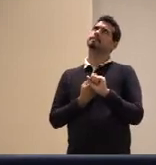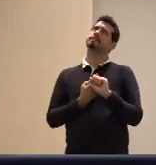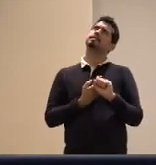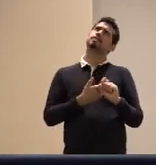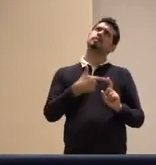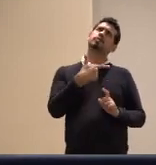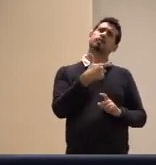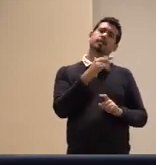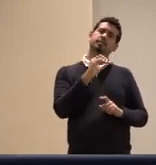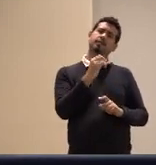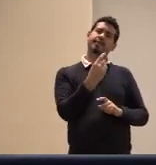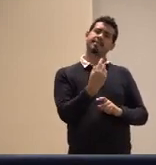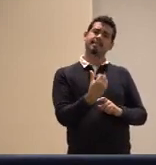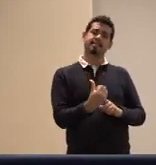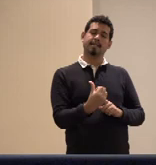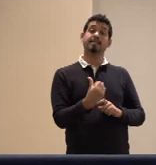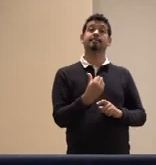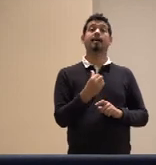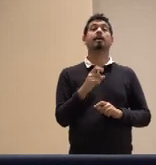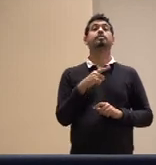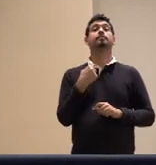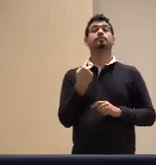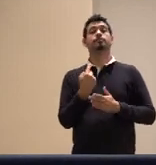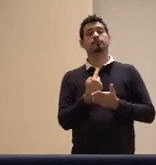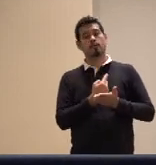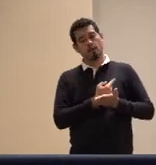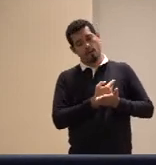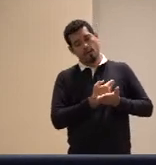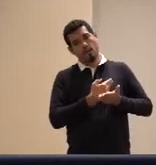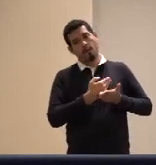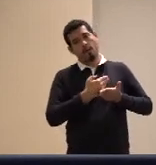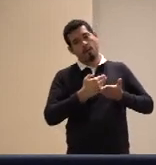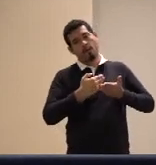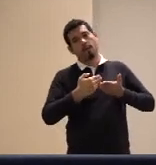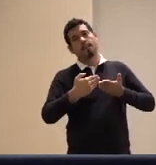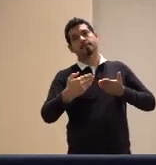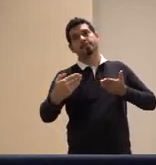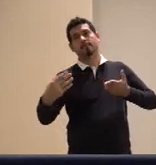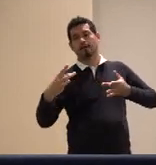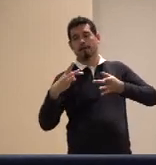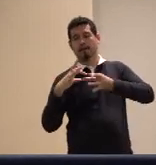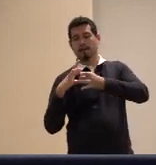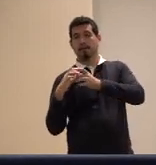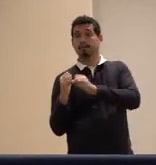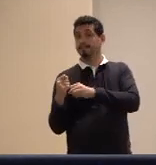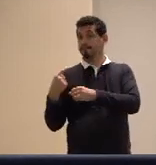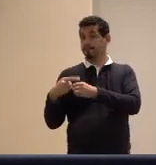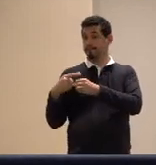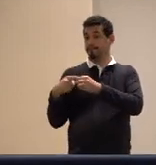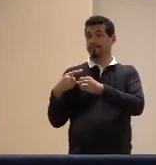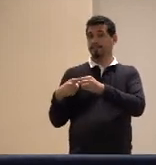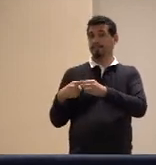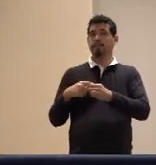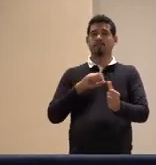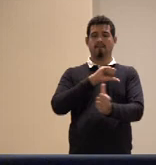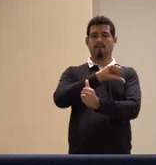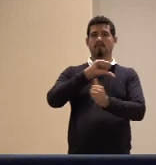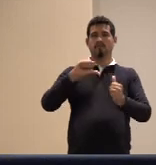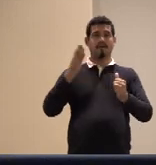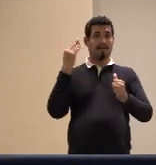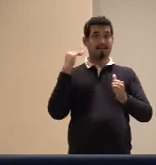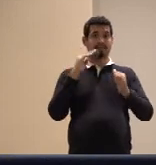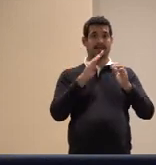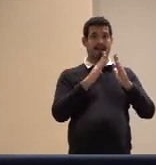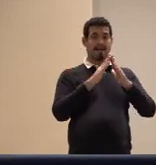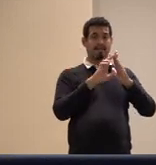em 2016, foi que a gente começou a ser do município e virou abrigo pela demanda que a gente tem,